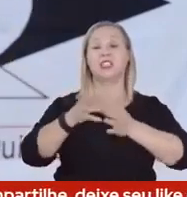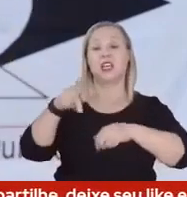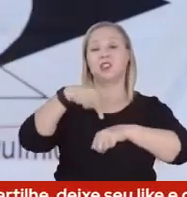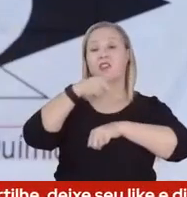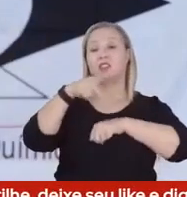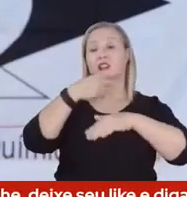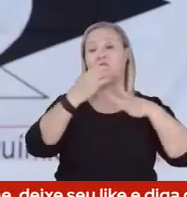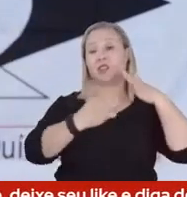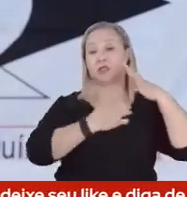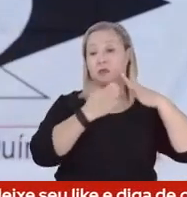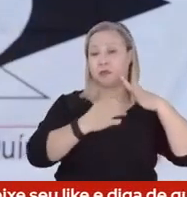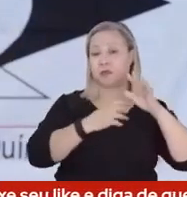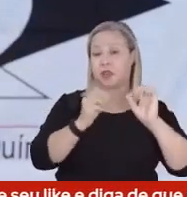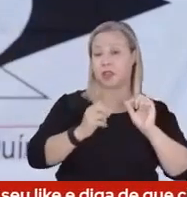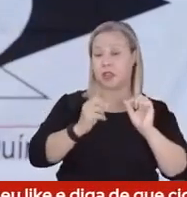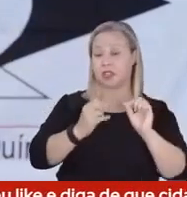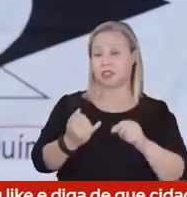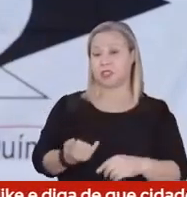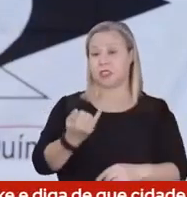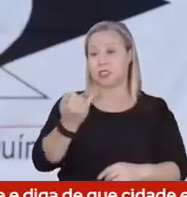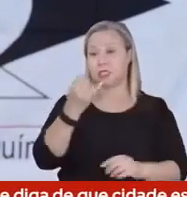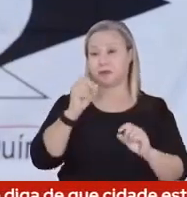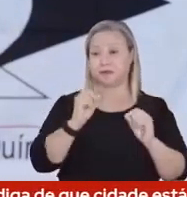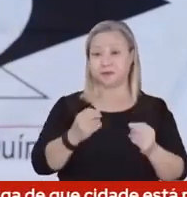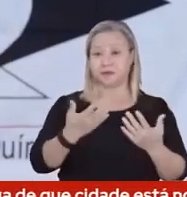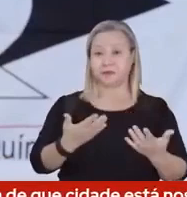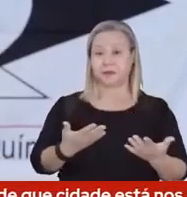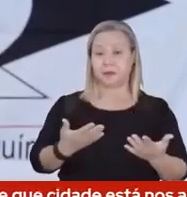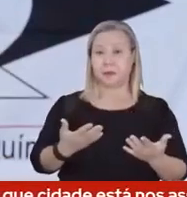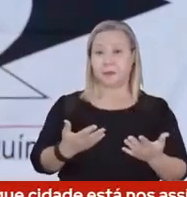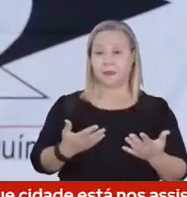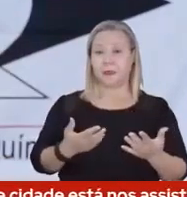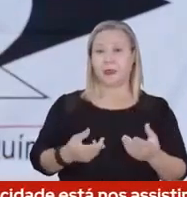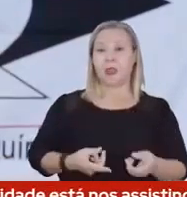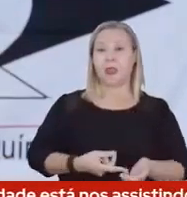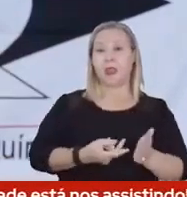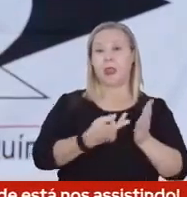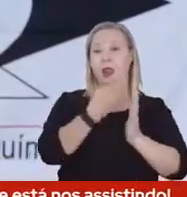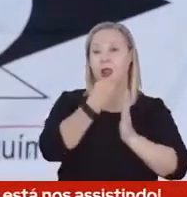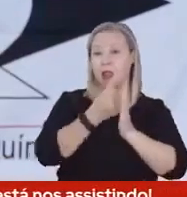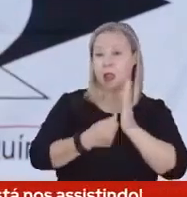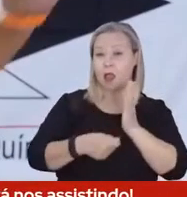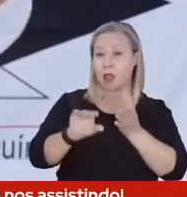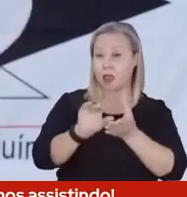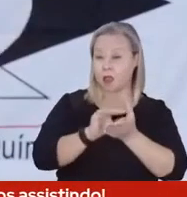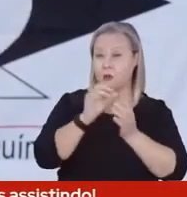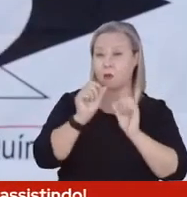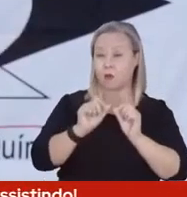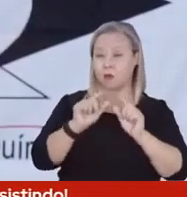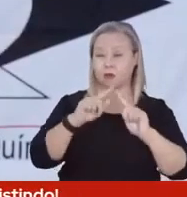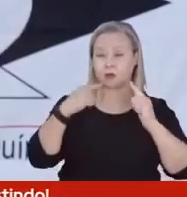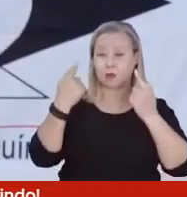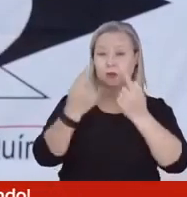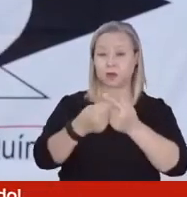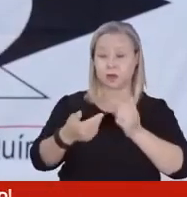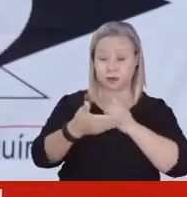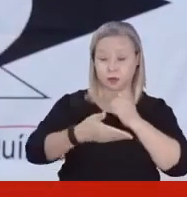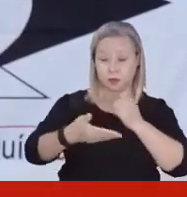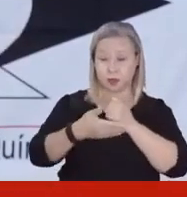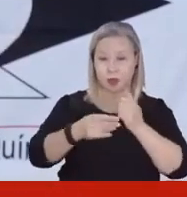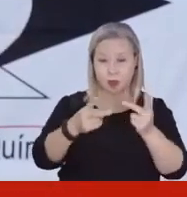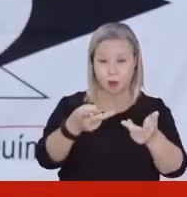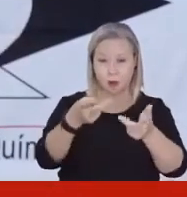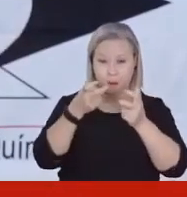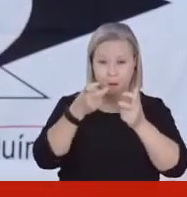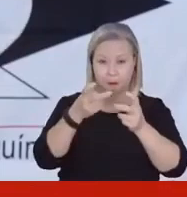importante recurso geopolítico fundamental. Notem que, há duas